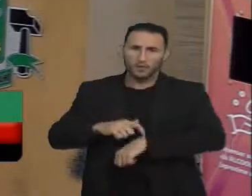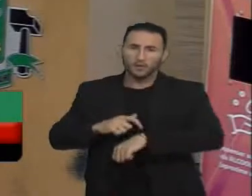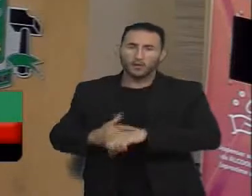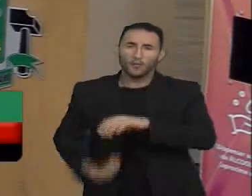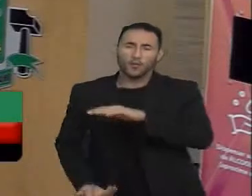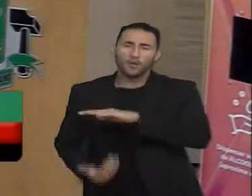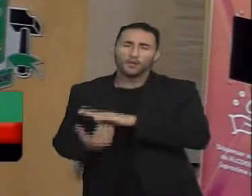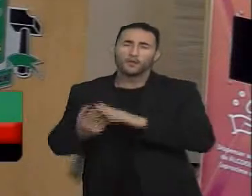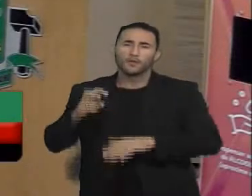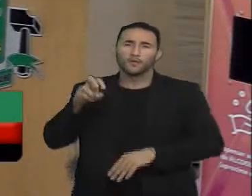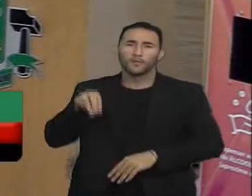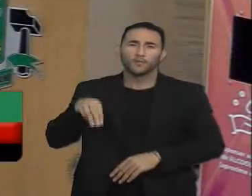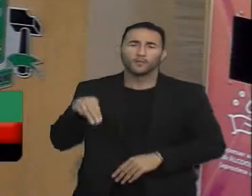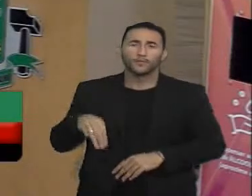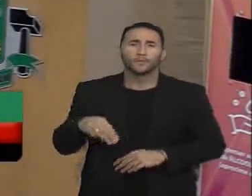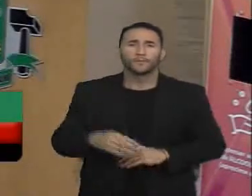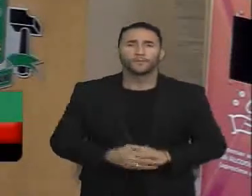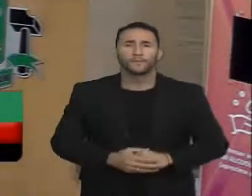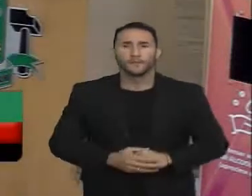Excelência dispõe de 5 minutos.